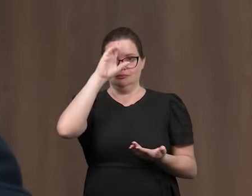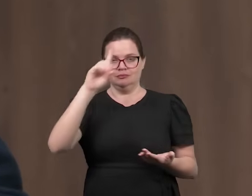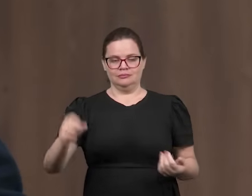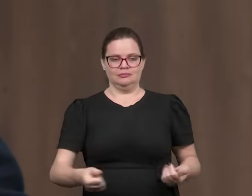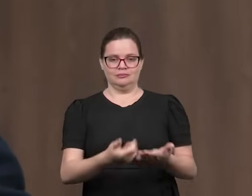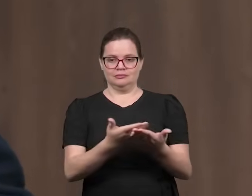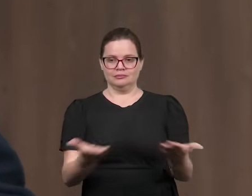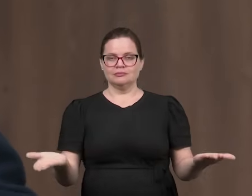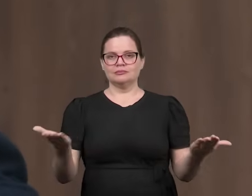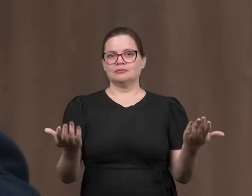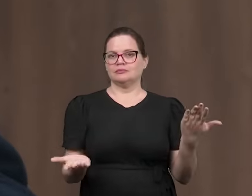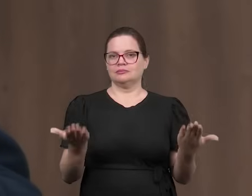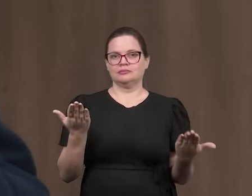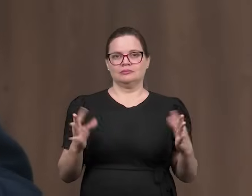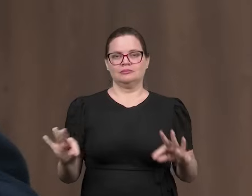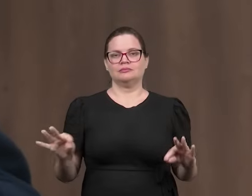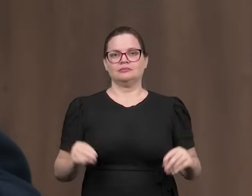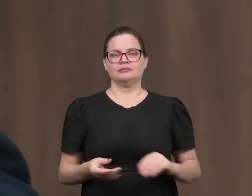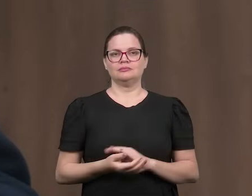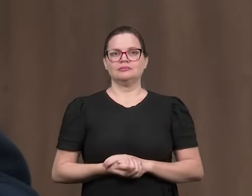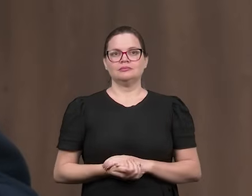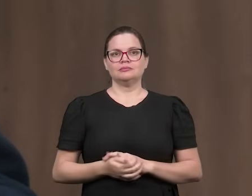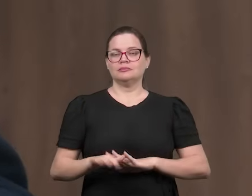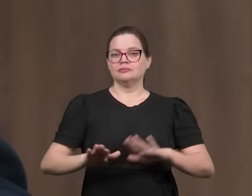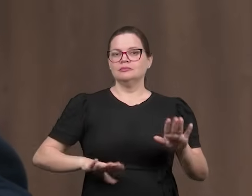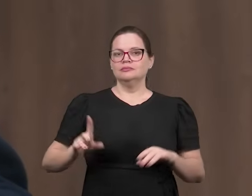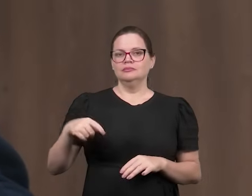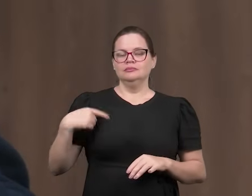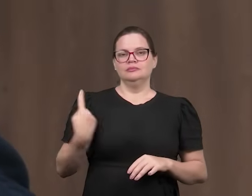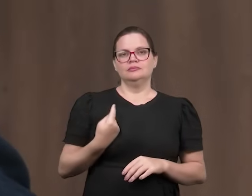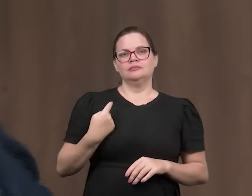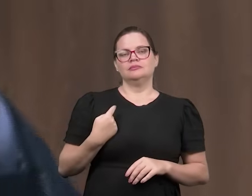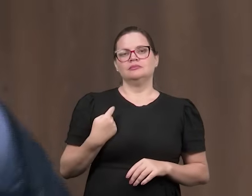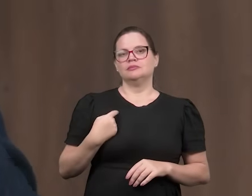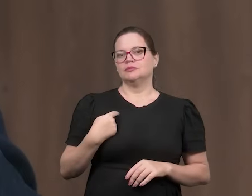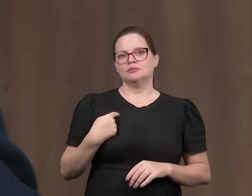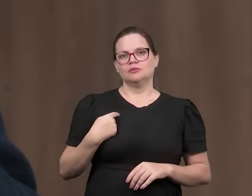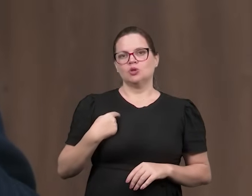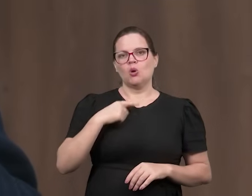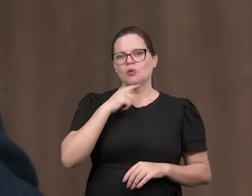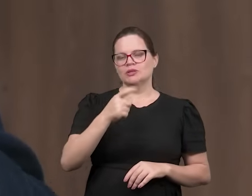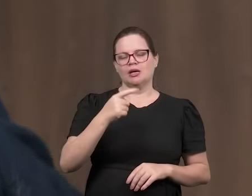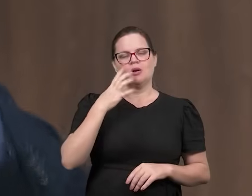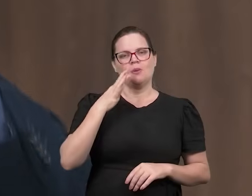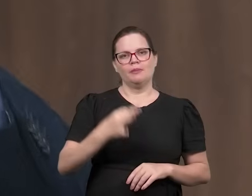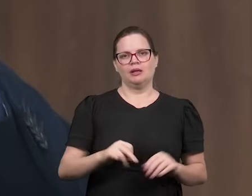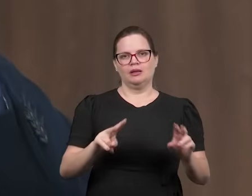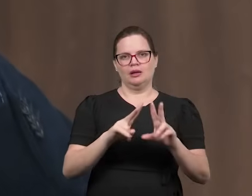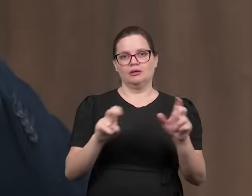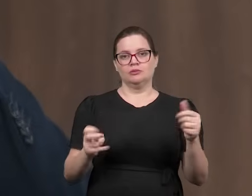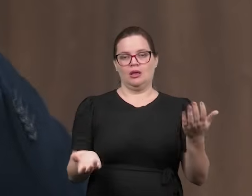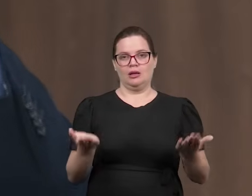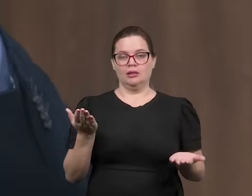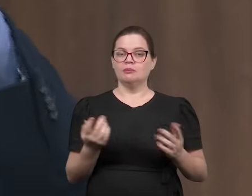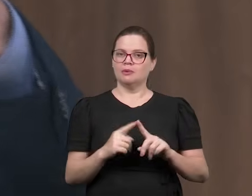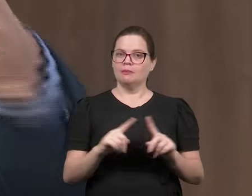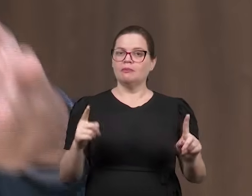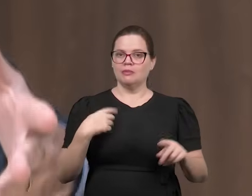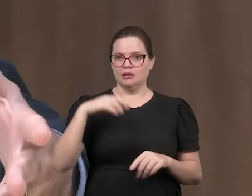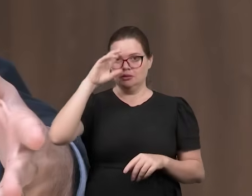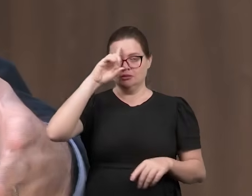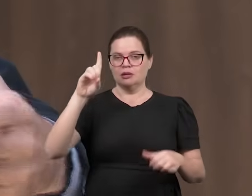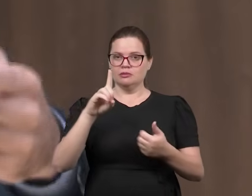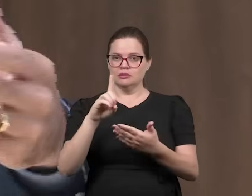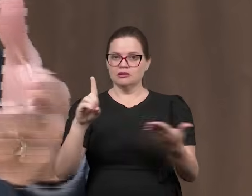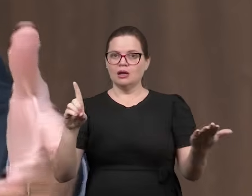as coisas, né? E, por vezes, nós talvez temos dificuldade em entender esse equilíbrio, mas ele